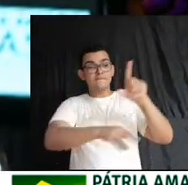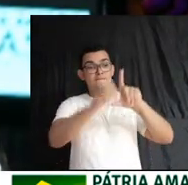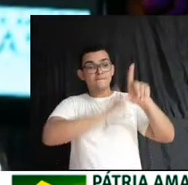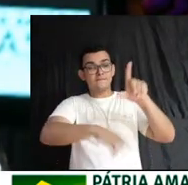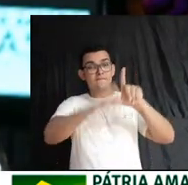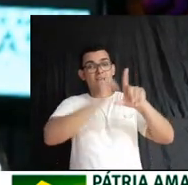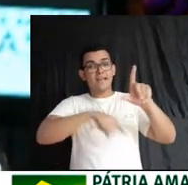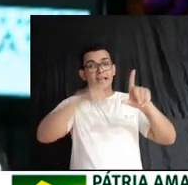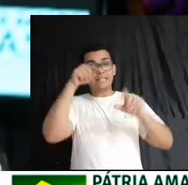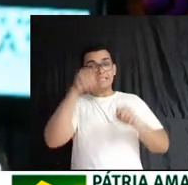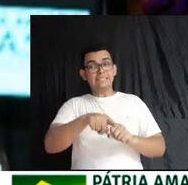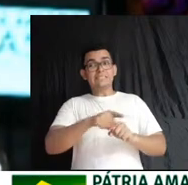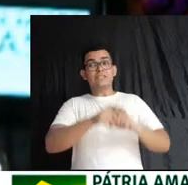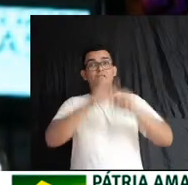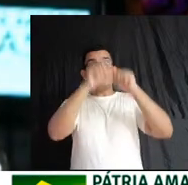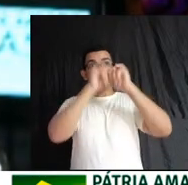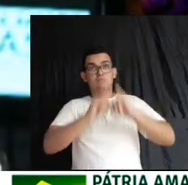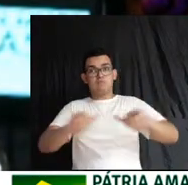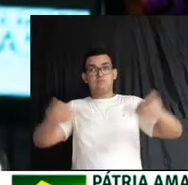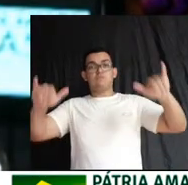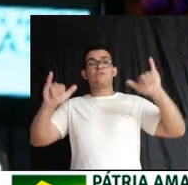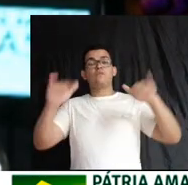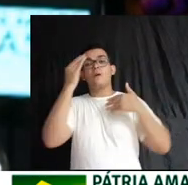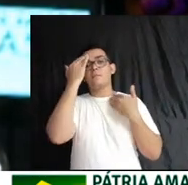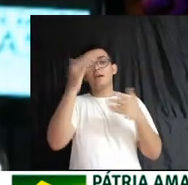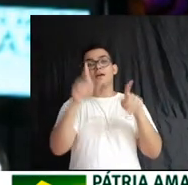ver. Obrigada, Gabriel.